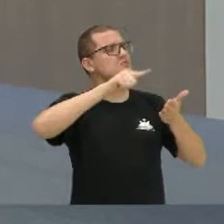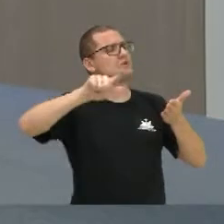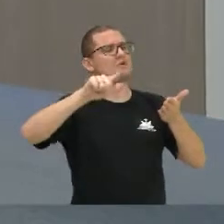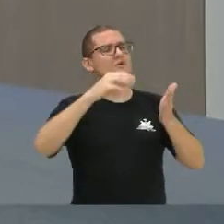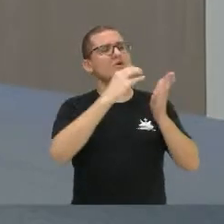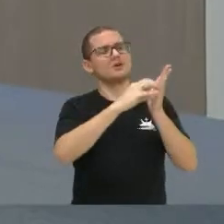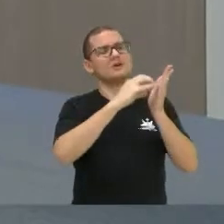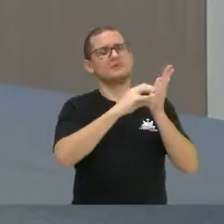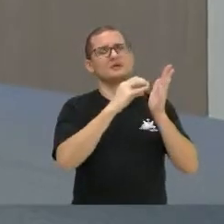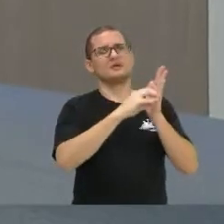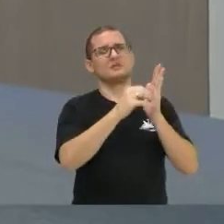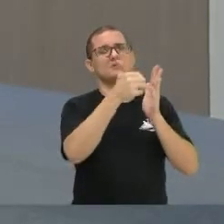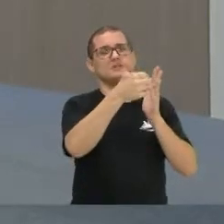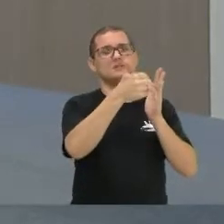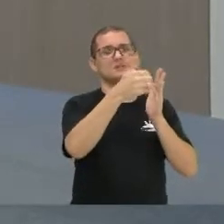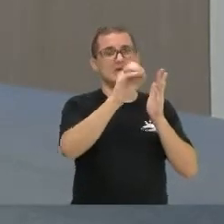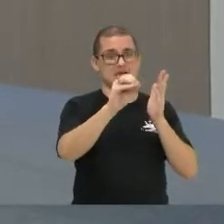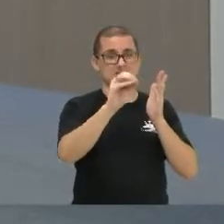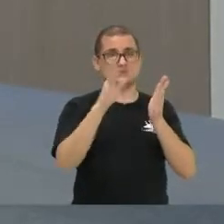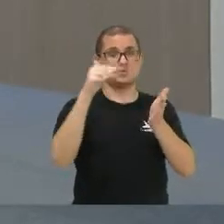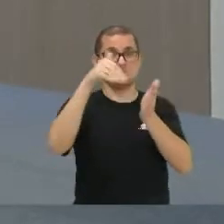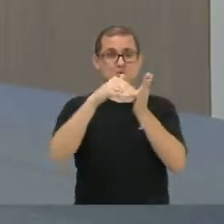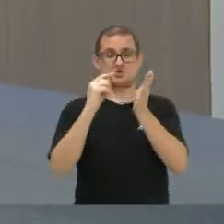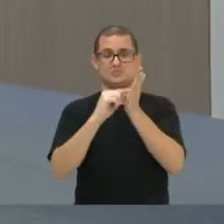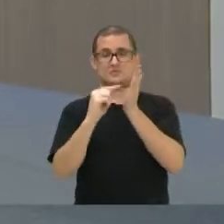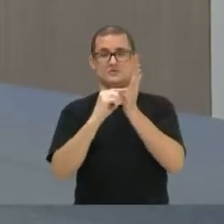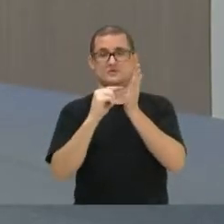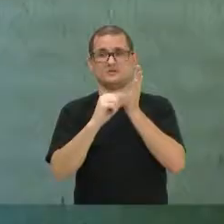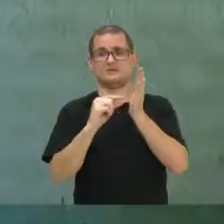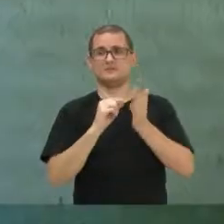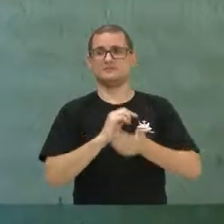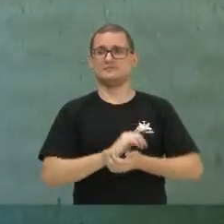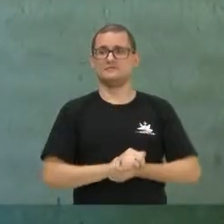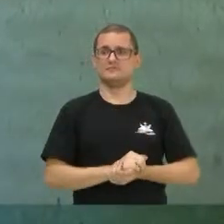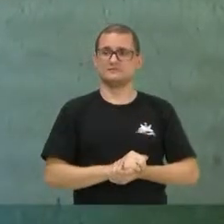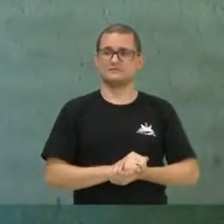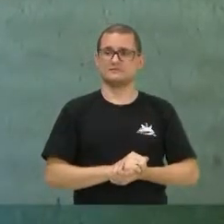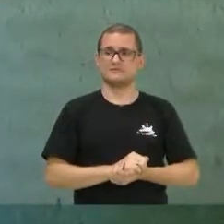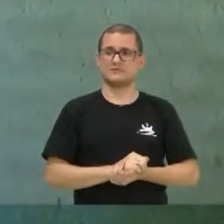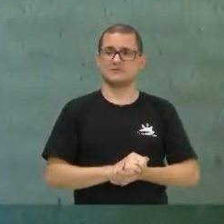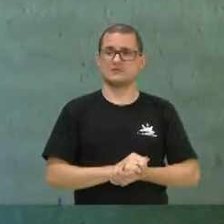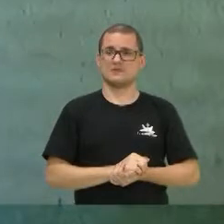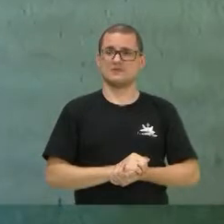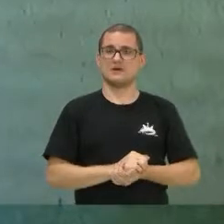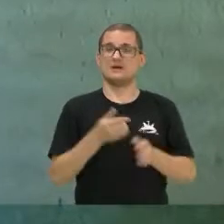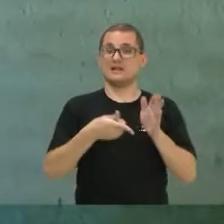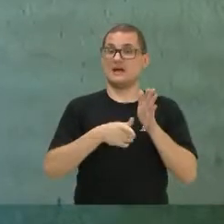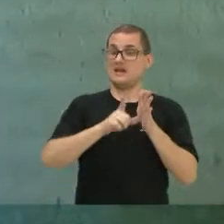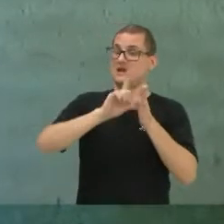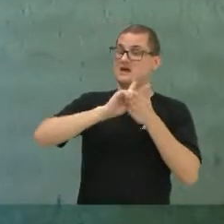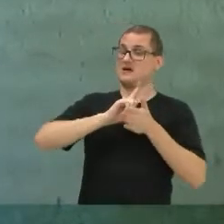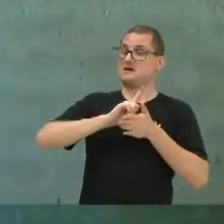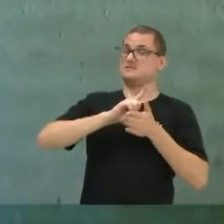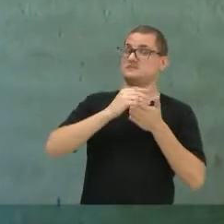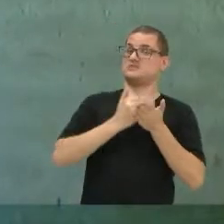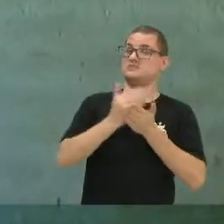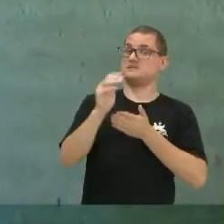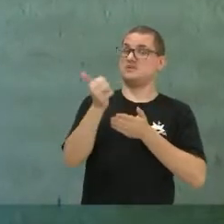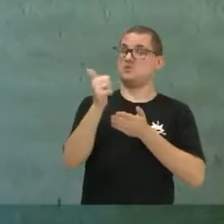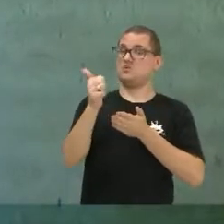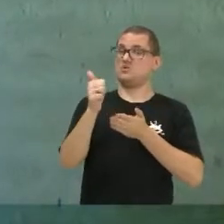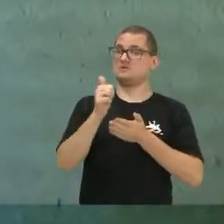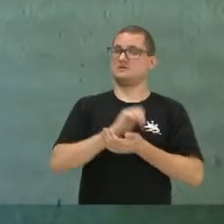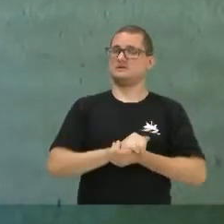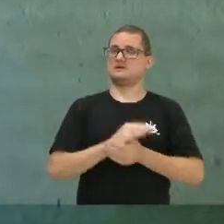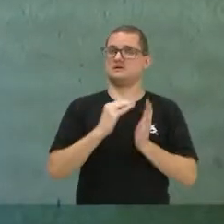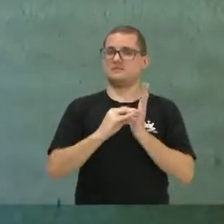título 10 o último versículo 10 11 que é imediata que precede imediatamente 11